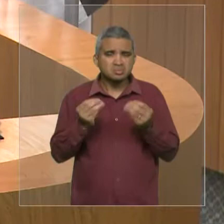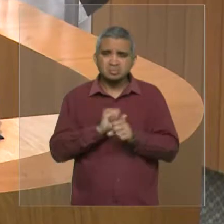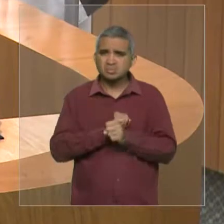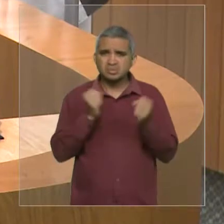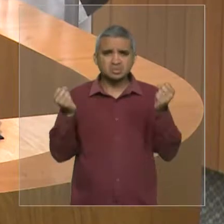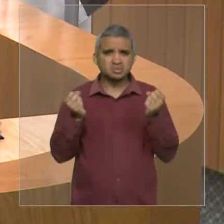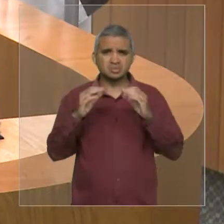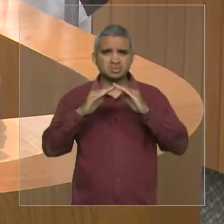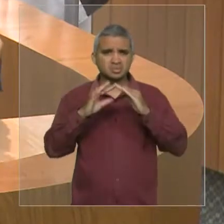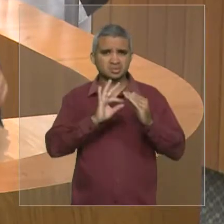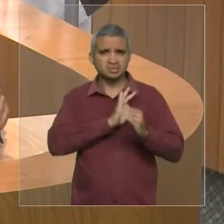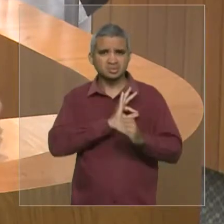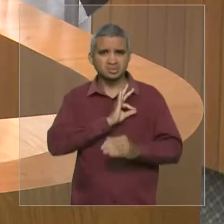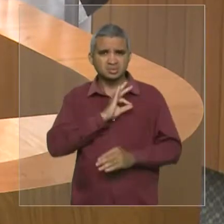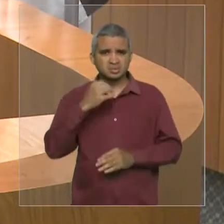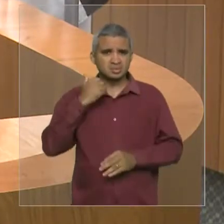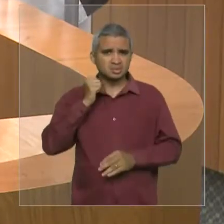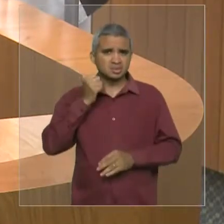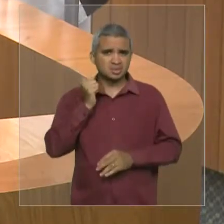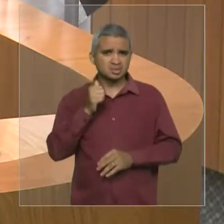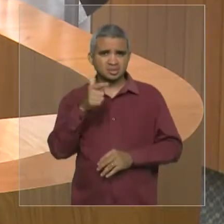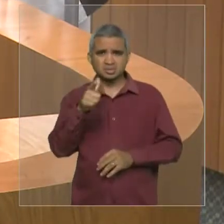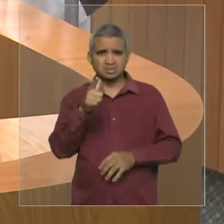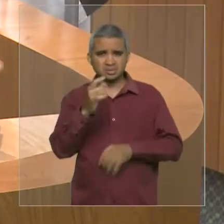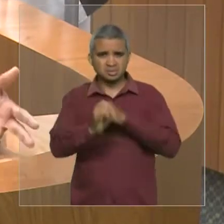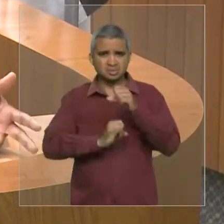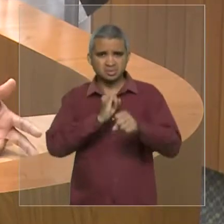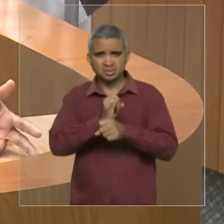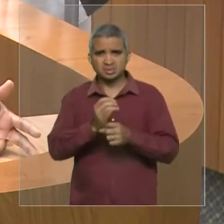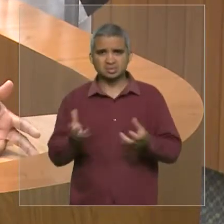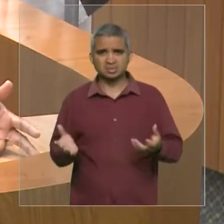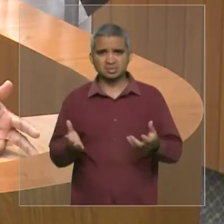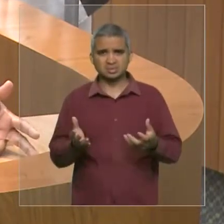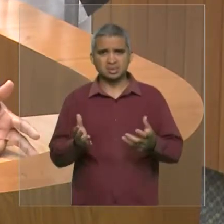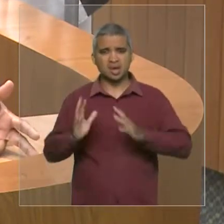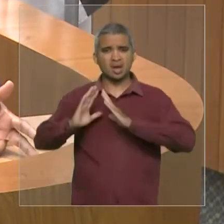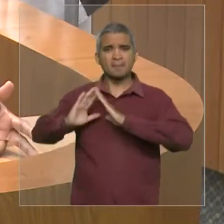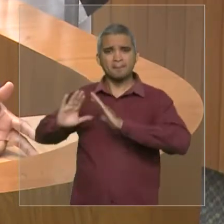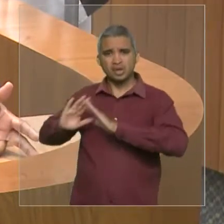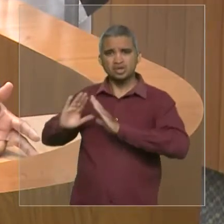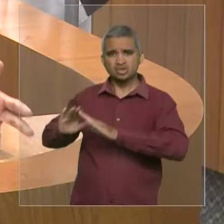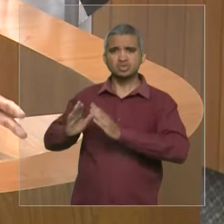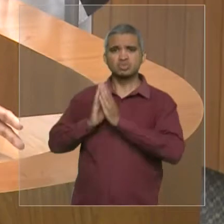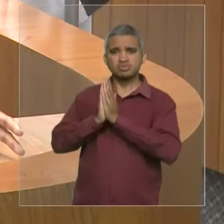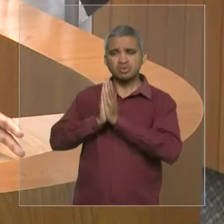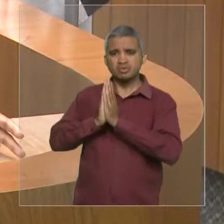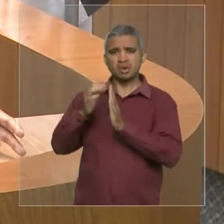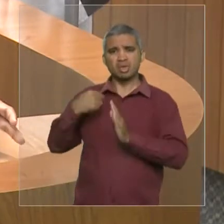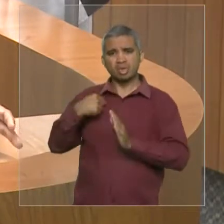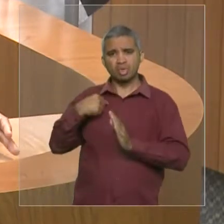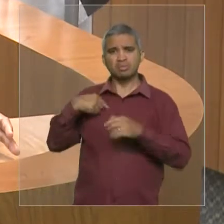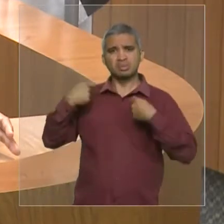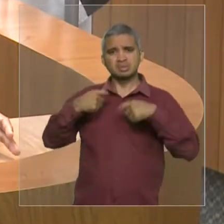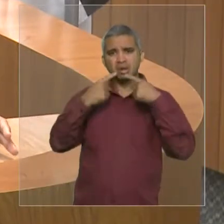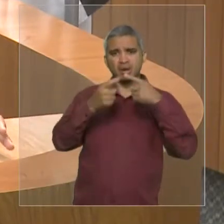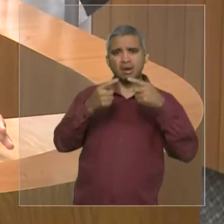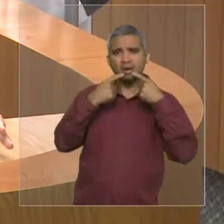Deputado Hélio, denuncie isso na Assembleia, faça alguma coisa, solicite informações, porque é um absurdo